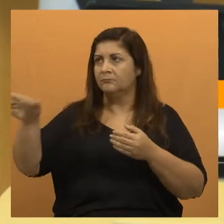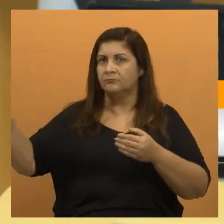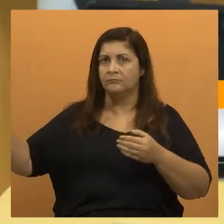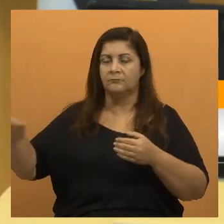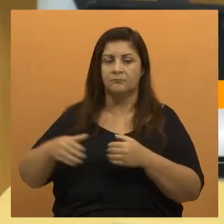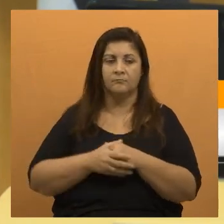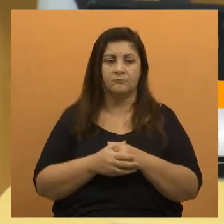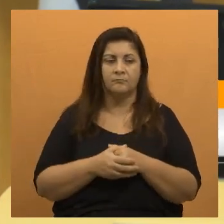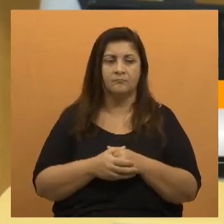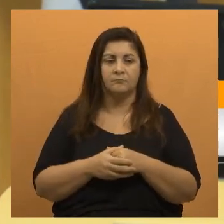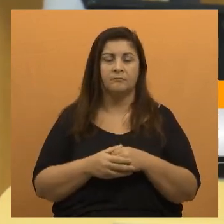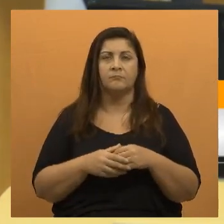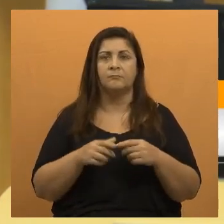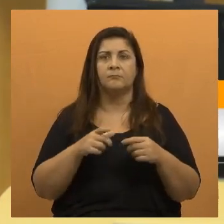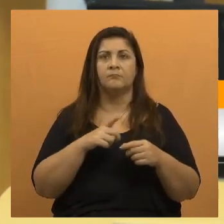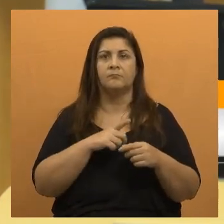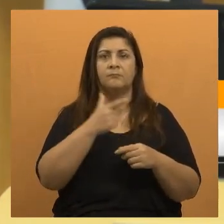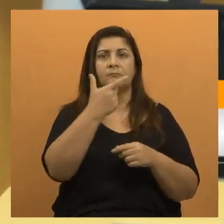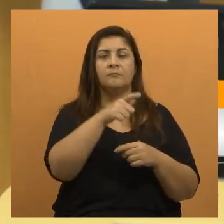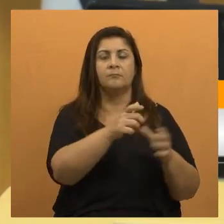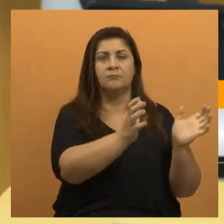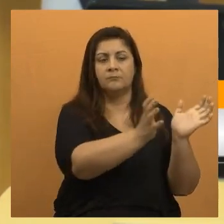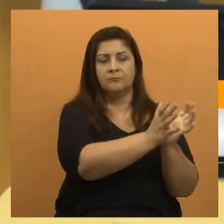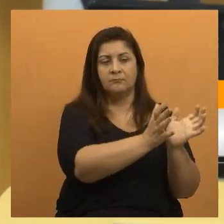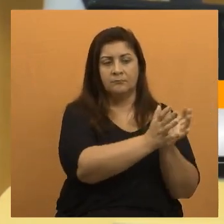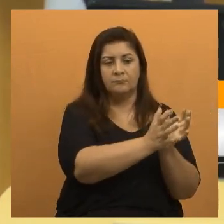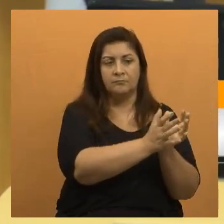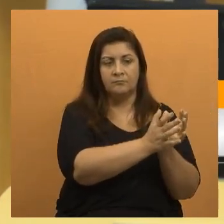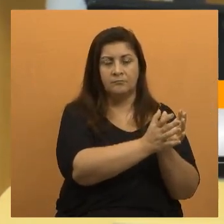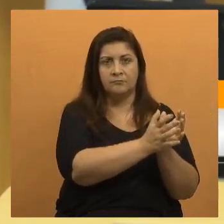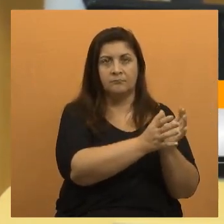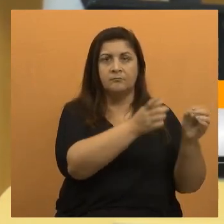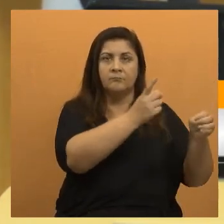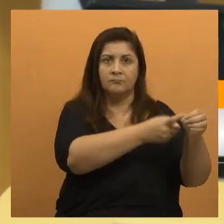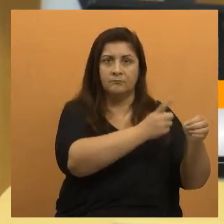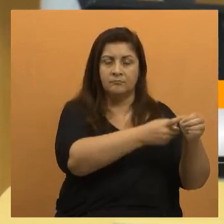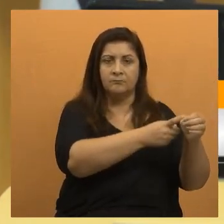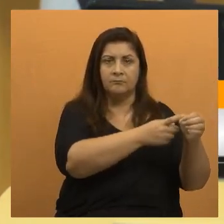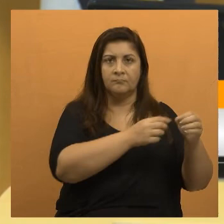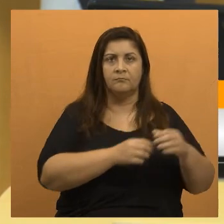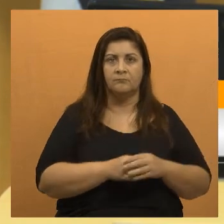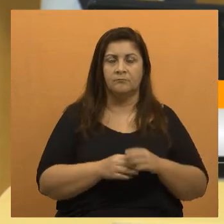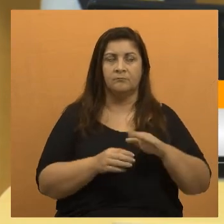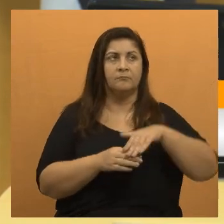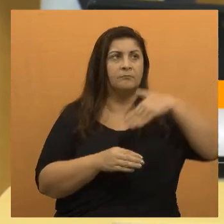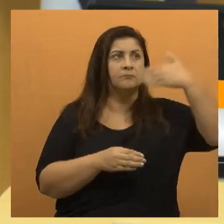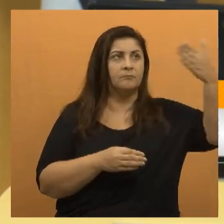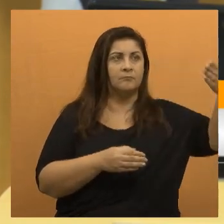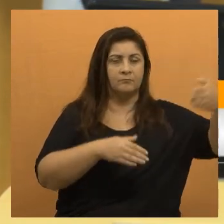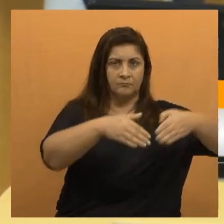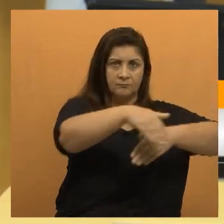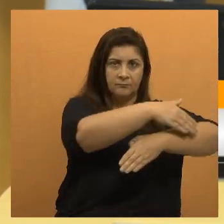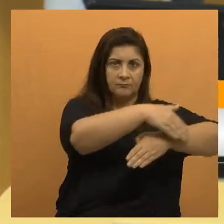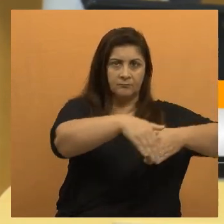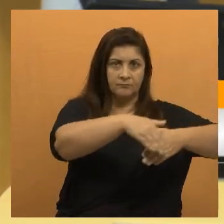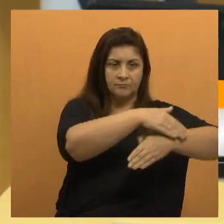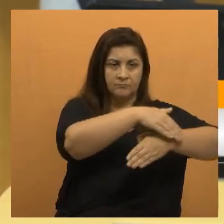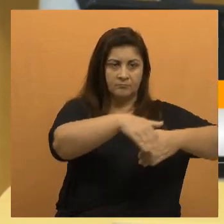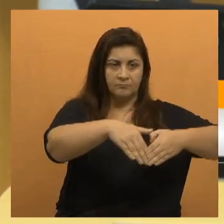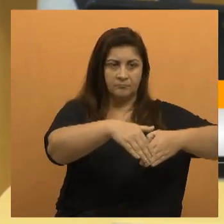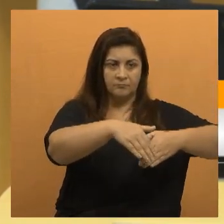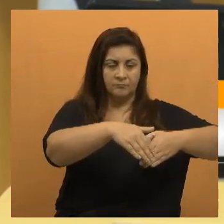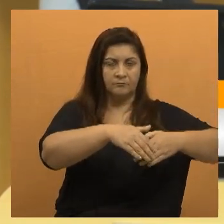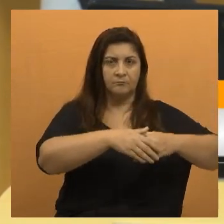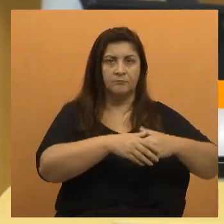nós temos o CONSEG Centro, que é do Rio Paraíba, sentido divisa com Jacareí,